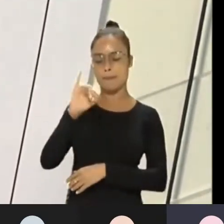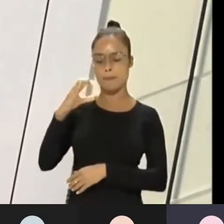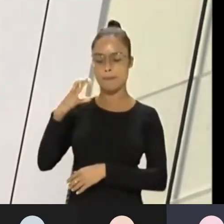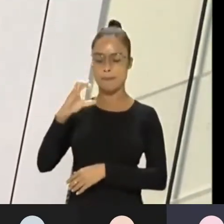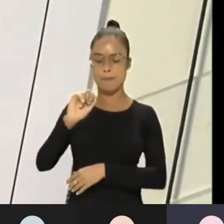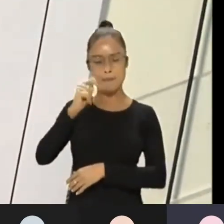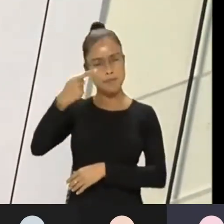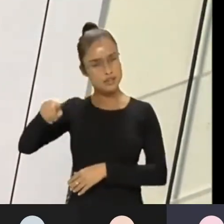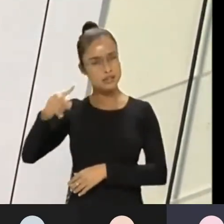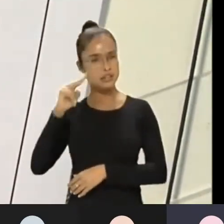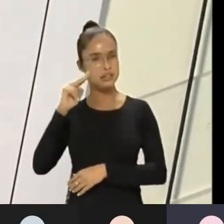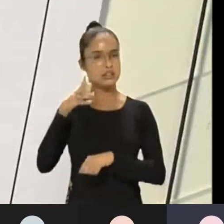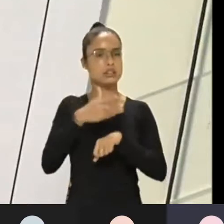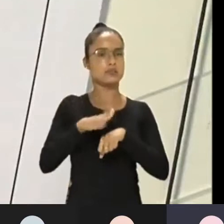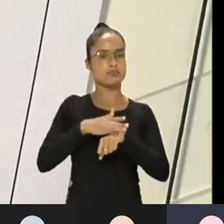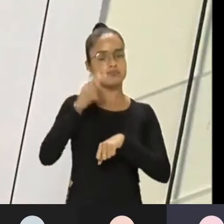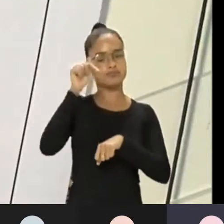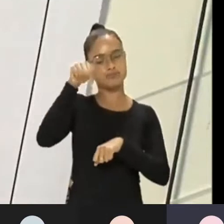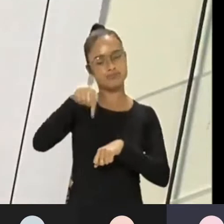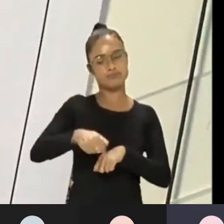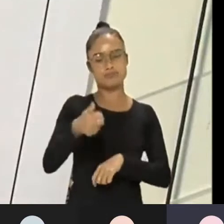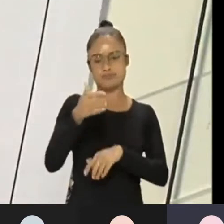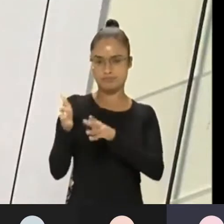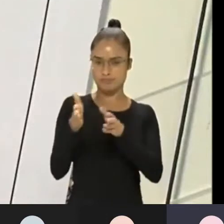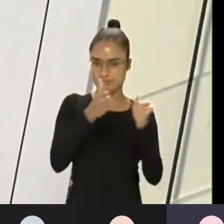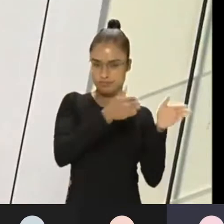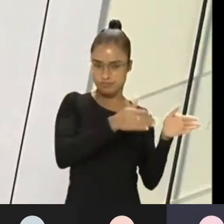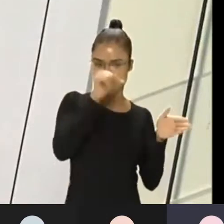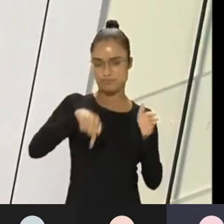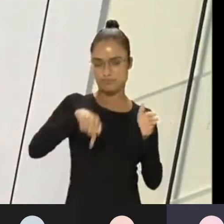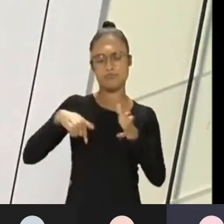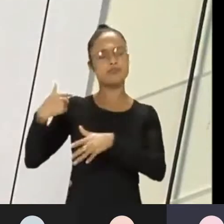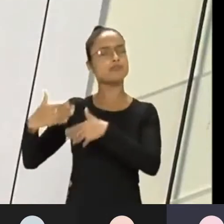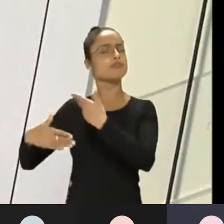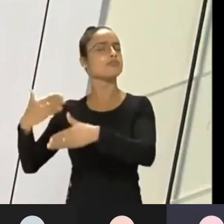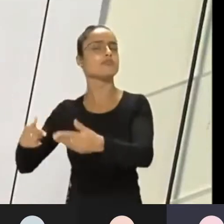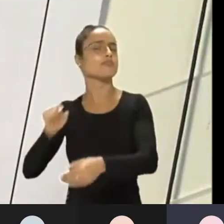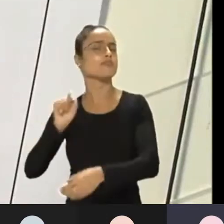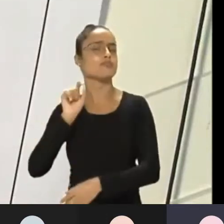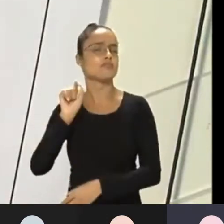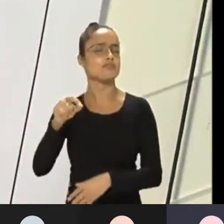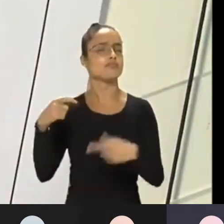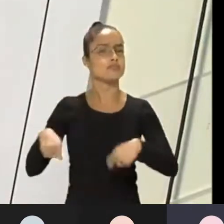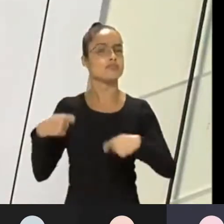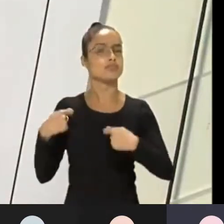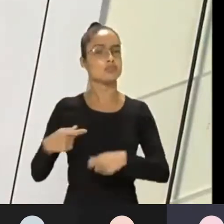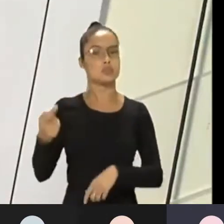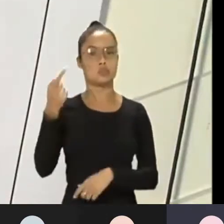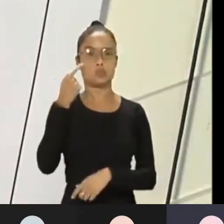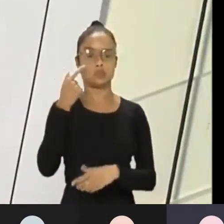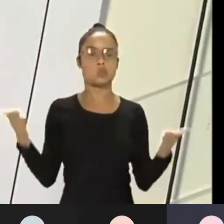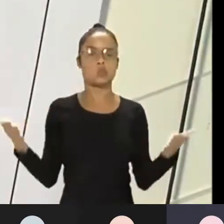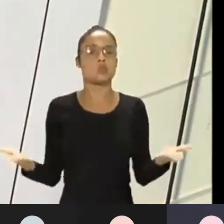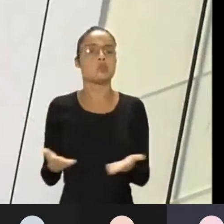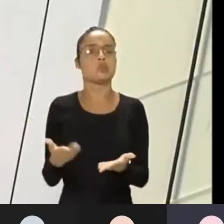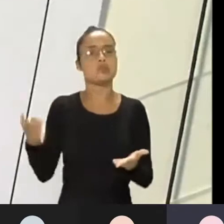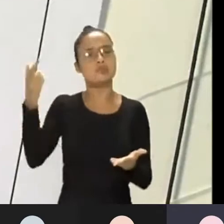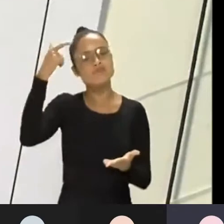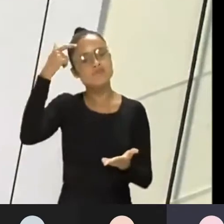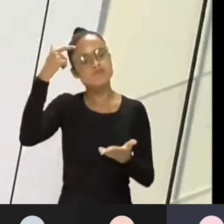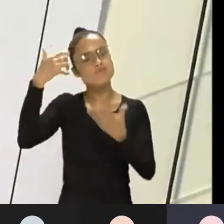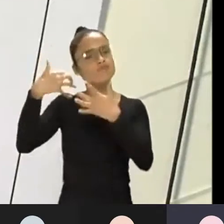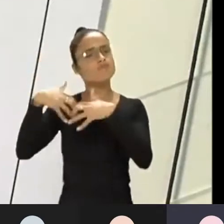exercícios para a prática desse primeiro passo dos procedimentos. E o que nós temos que avançar agora? Qual que é o